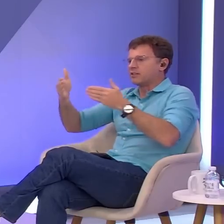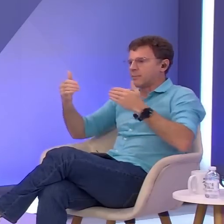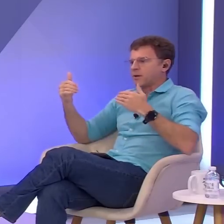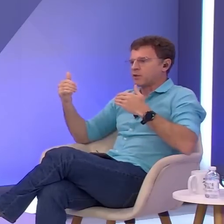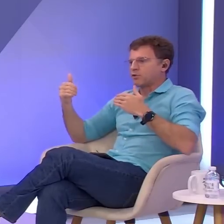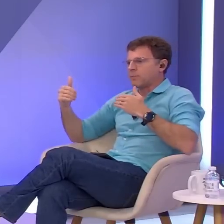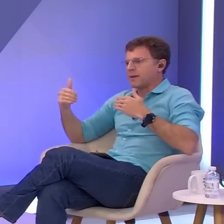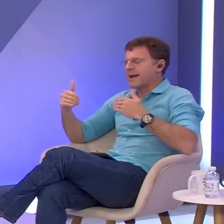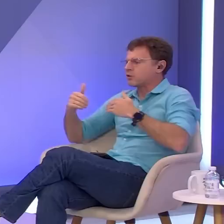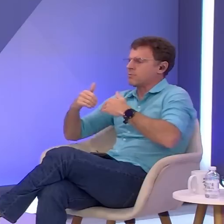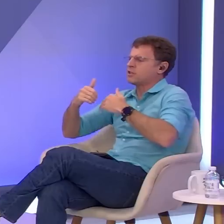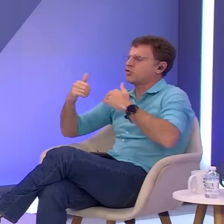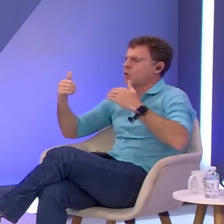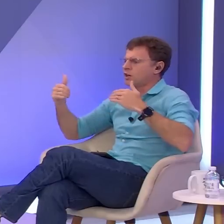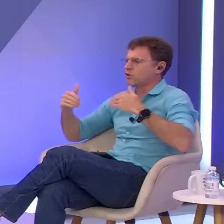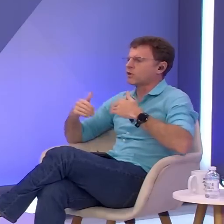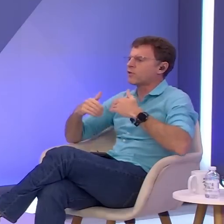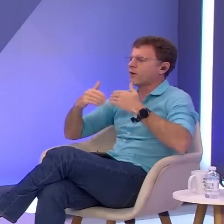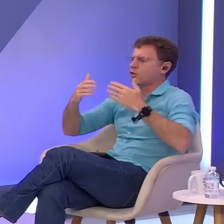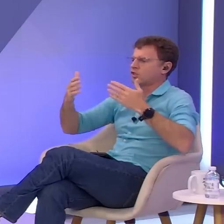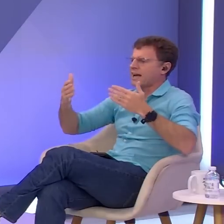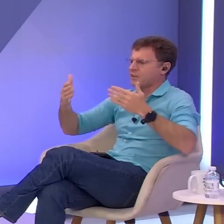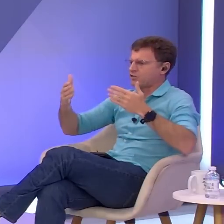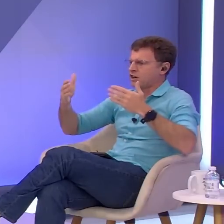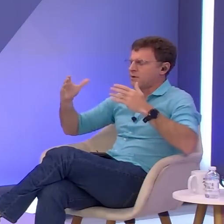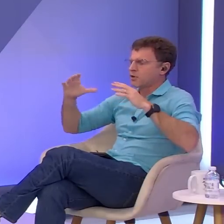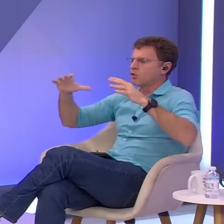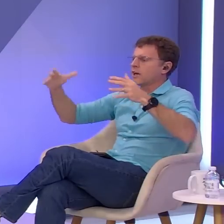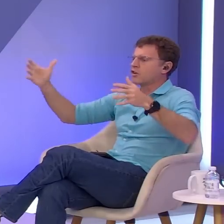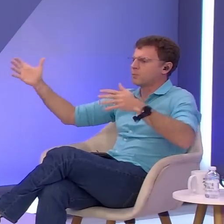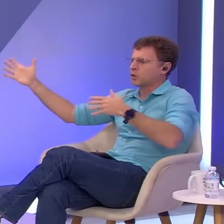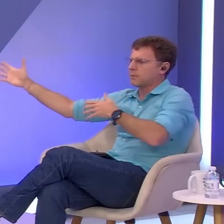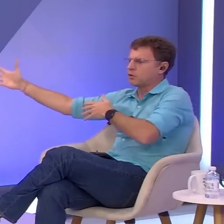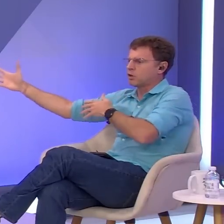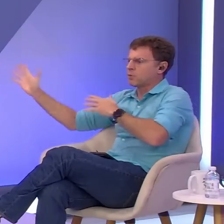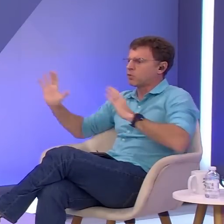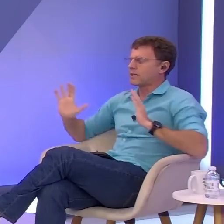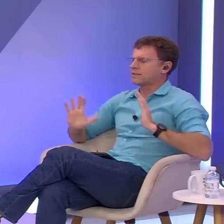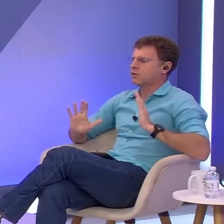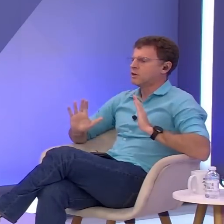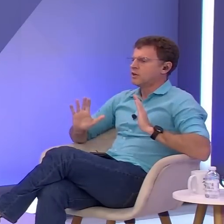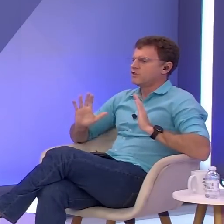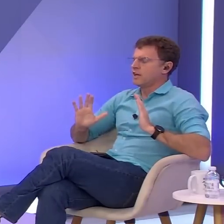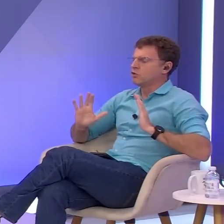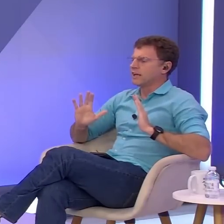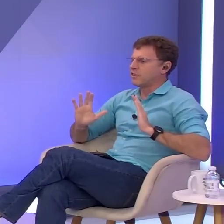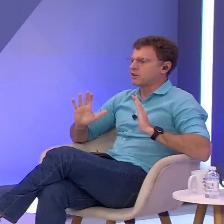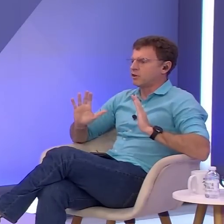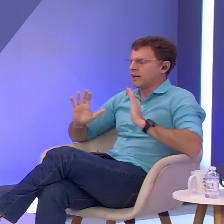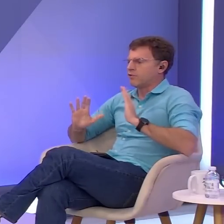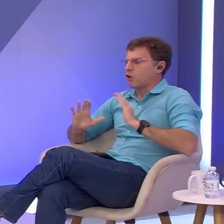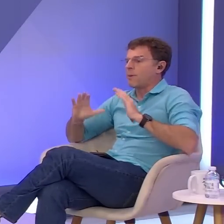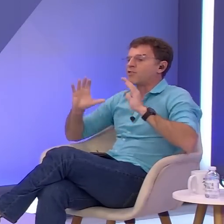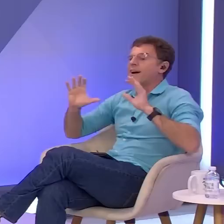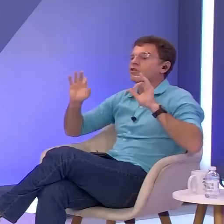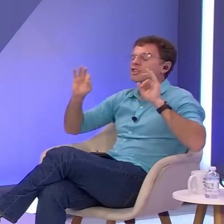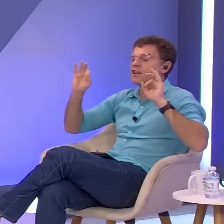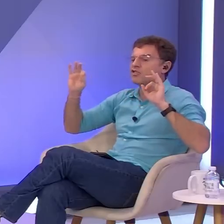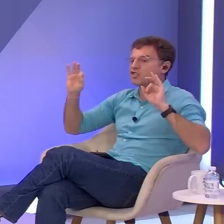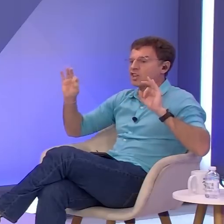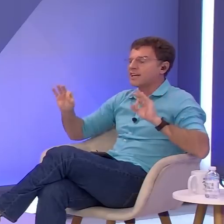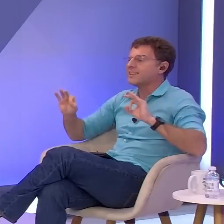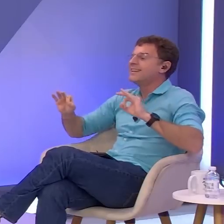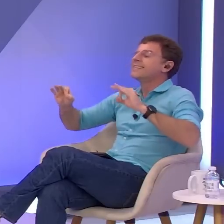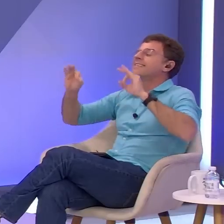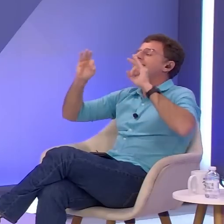semana. Deu exemplo aqui do Felipe Neto, mas tinha um monte. Eu não quero falar os sites, porque eu não quero expor também, não tenho procuração de nenhum deles, que nem o Lênin falou, mas vários